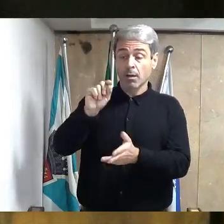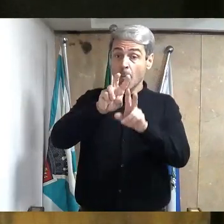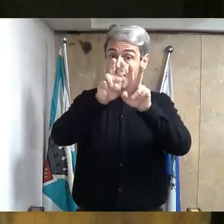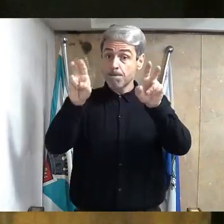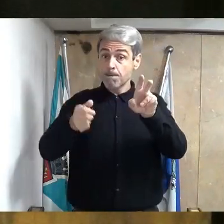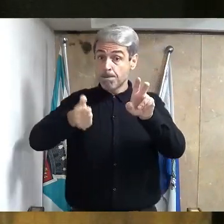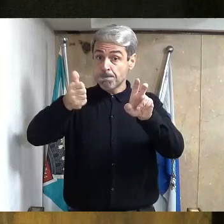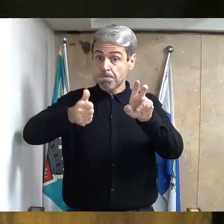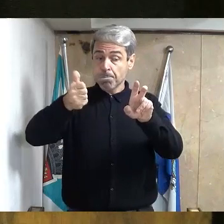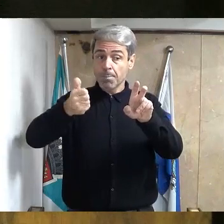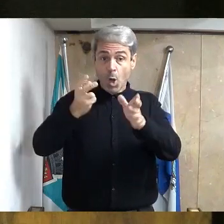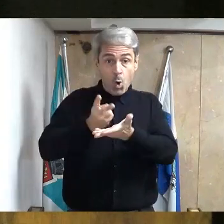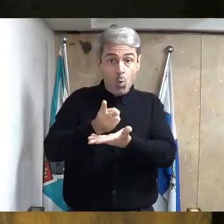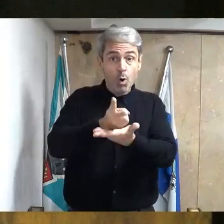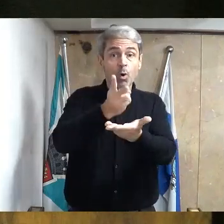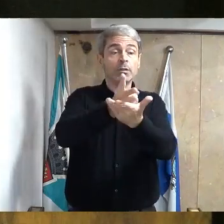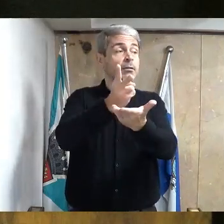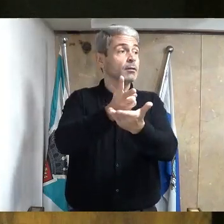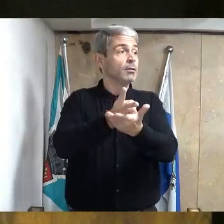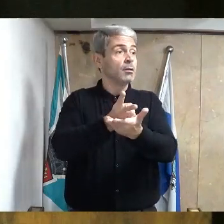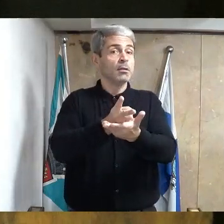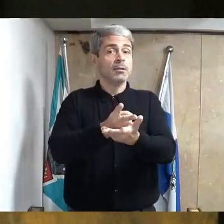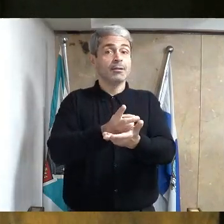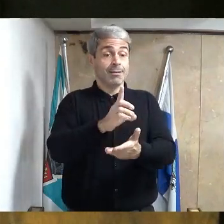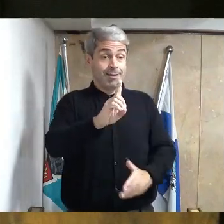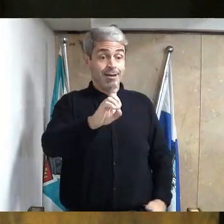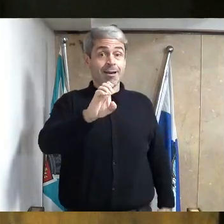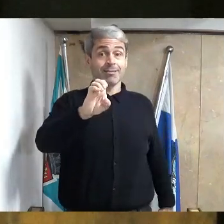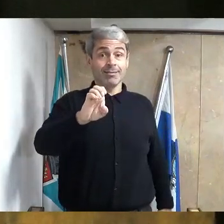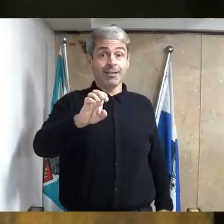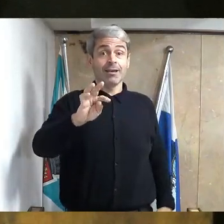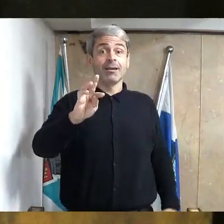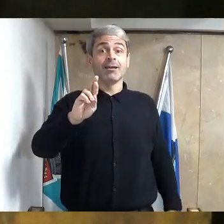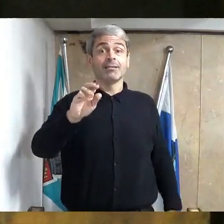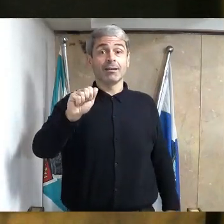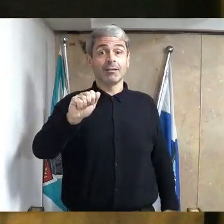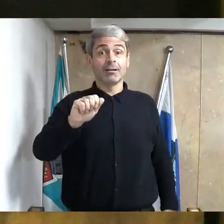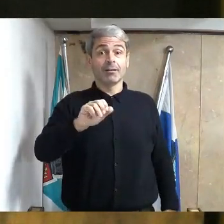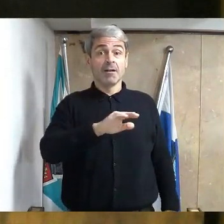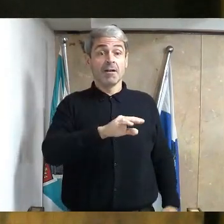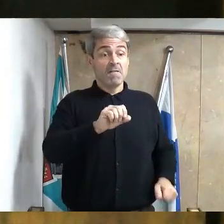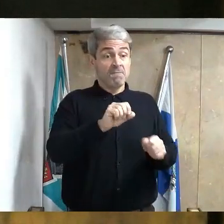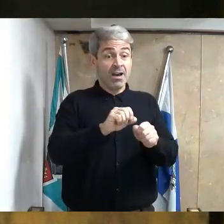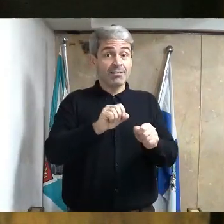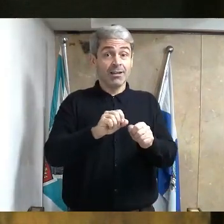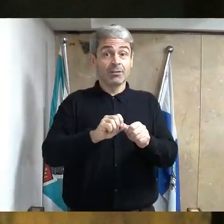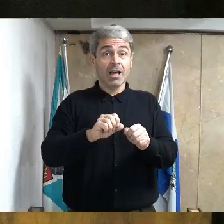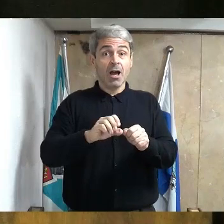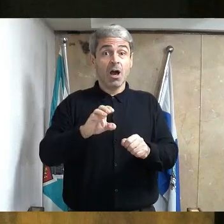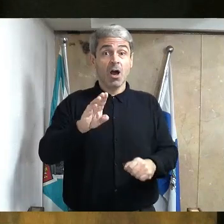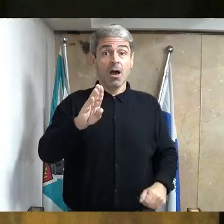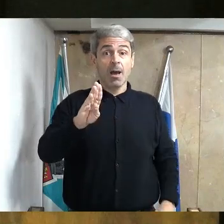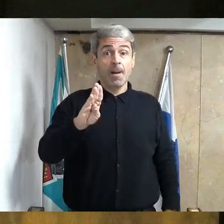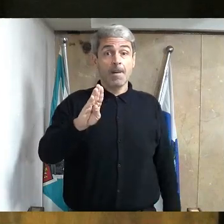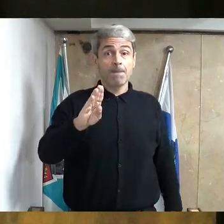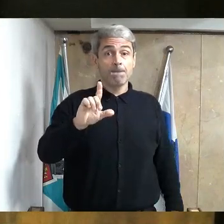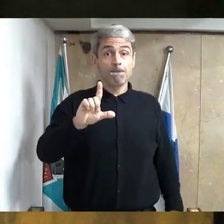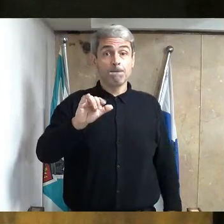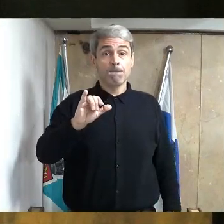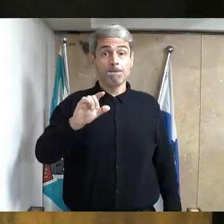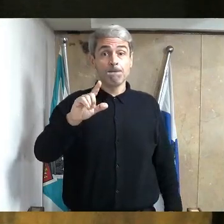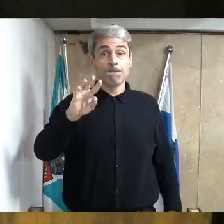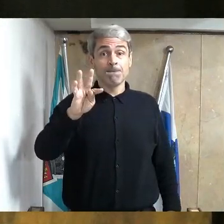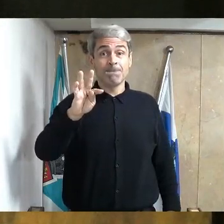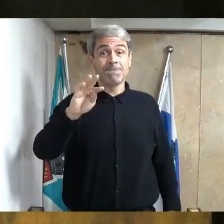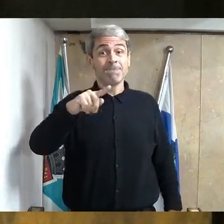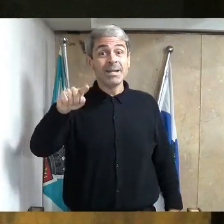a continuação sobre a blitz que o Detran tem feito em Duque de Caxias. Essa perseguição, senhor presidente.